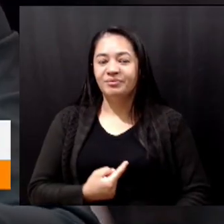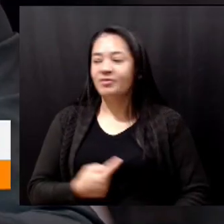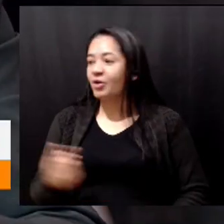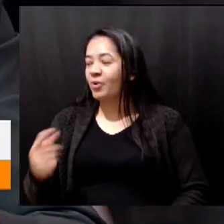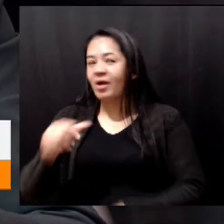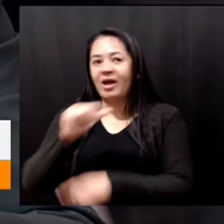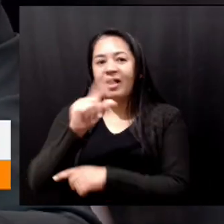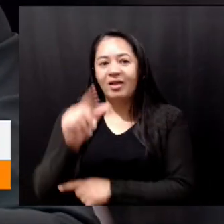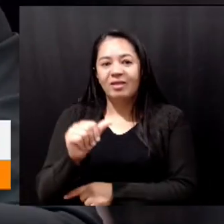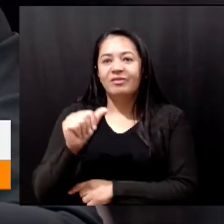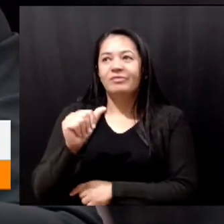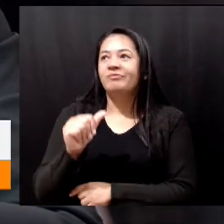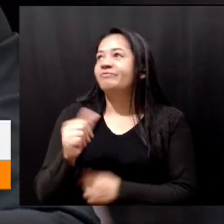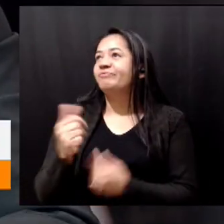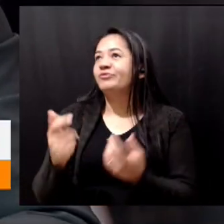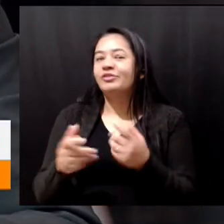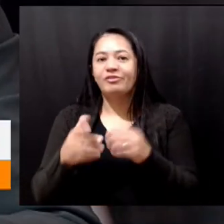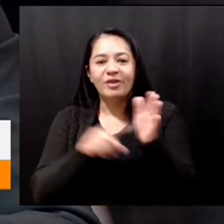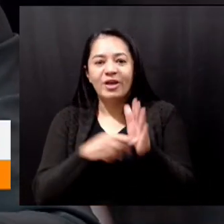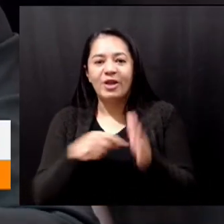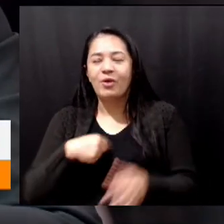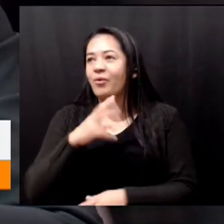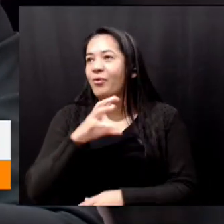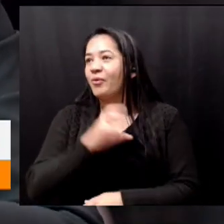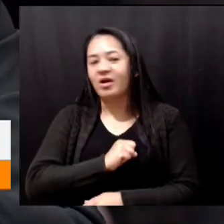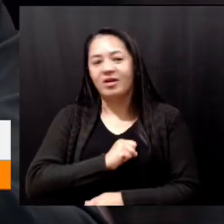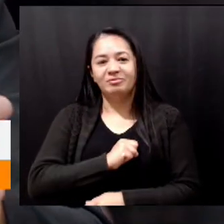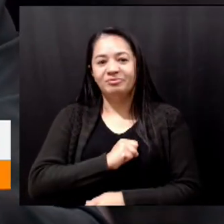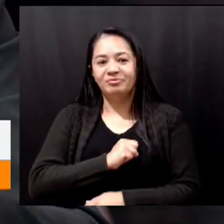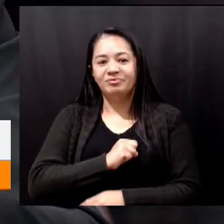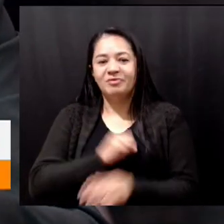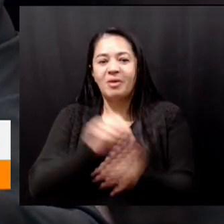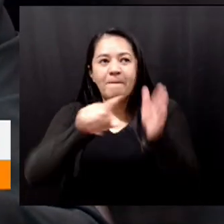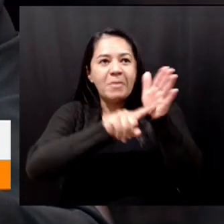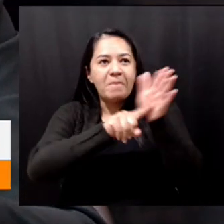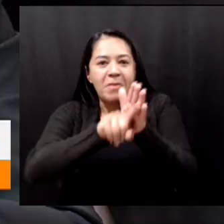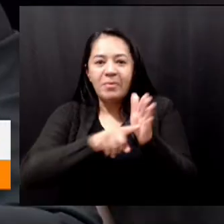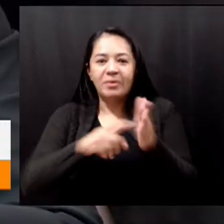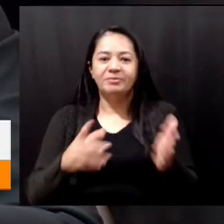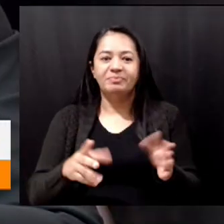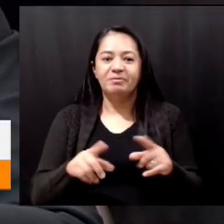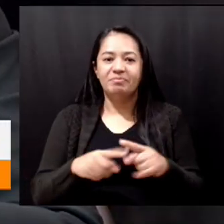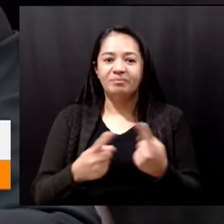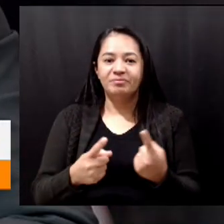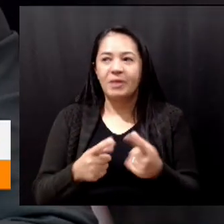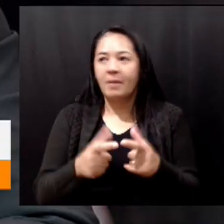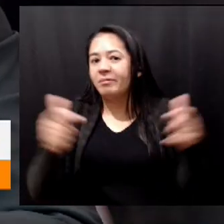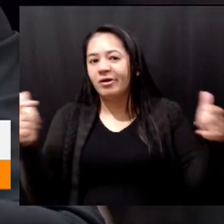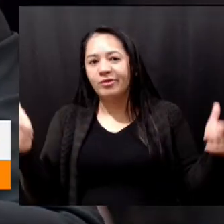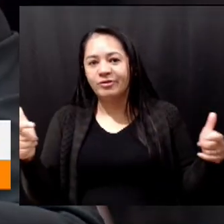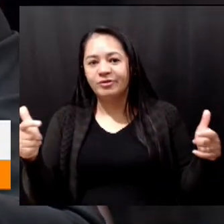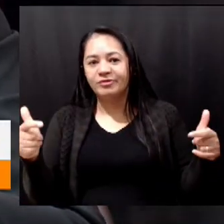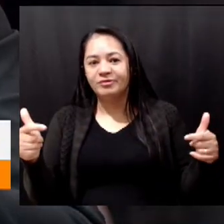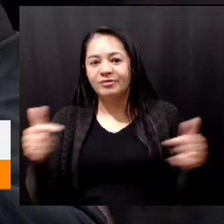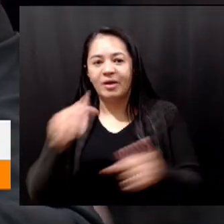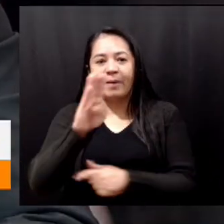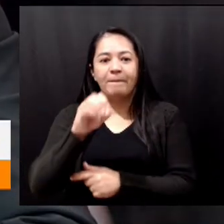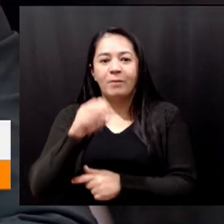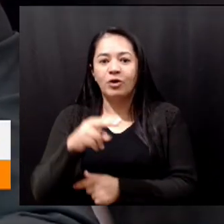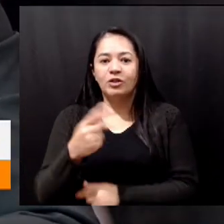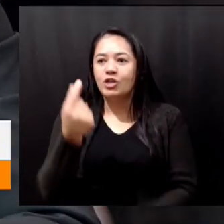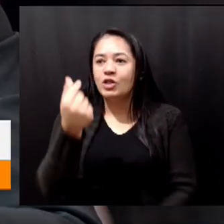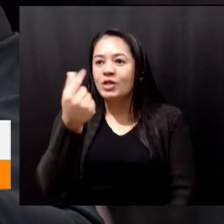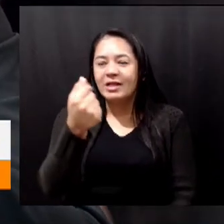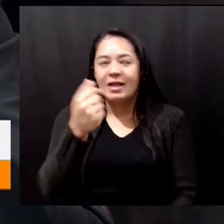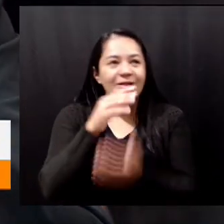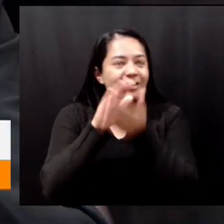eu adoro fazer mentoria, a gente faz muita mentoria, na maioria das vezes pro bono, a gente não recebe R$1, muito pelo contrário, a gente